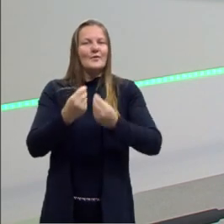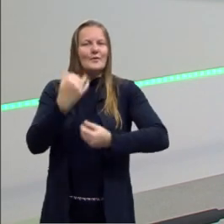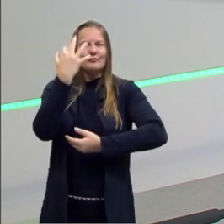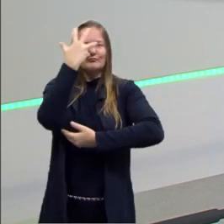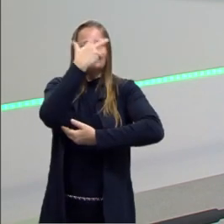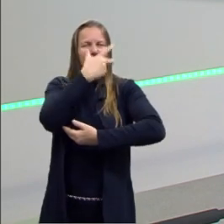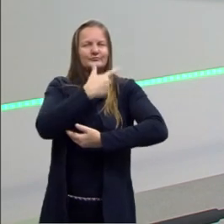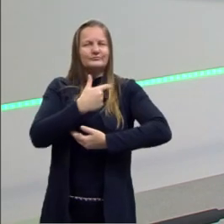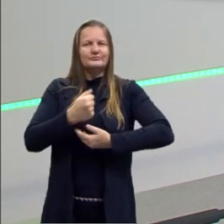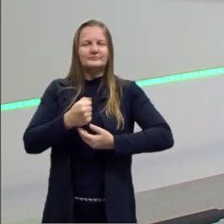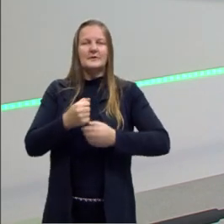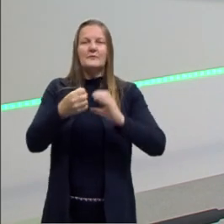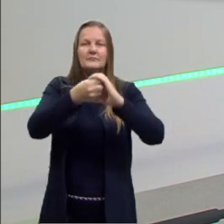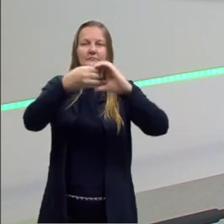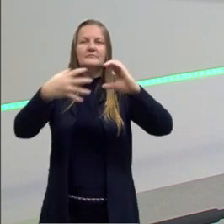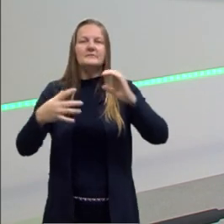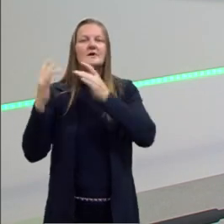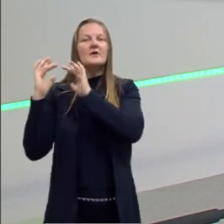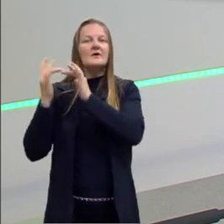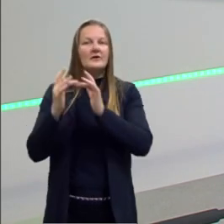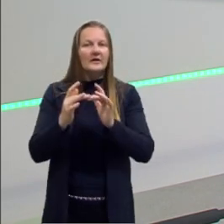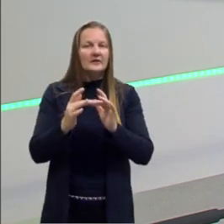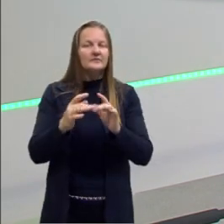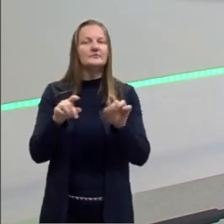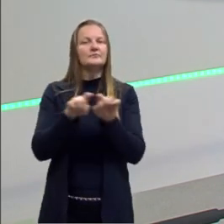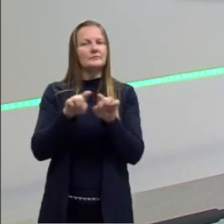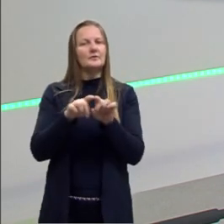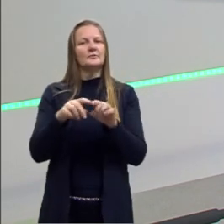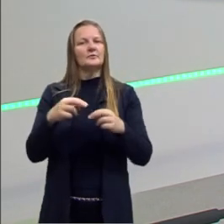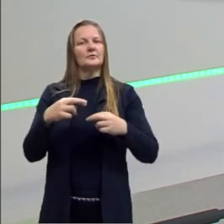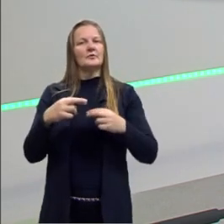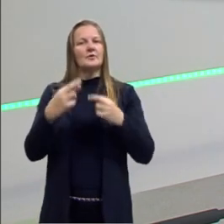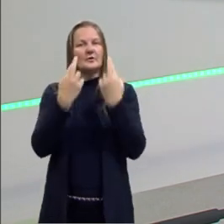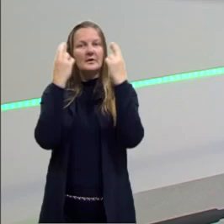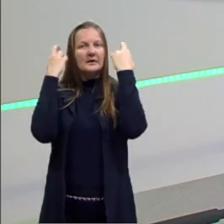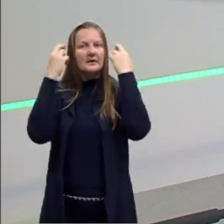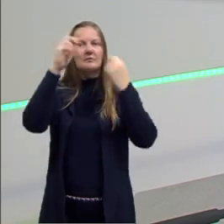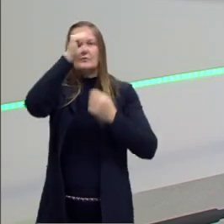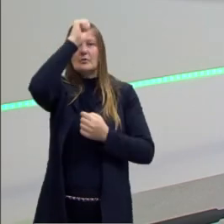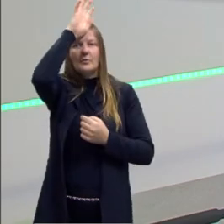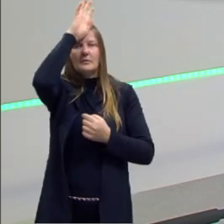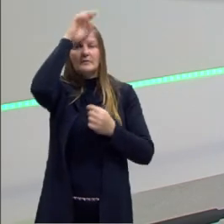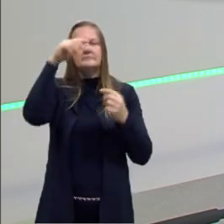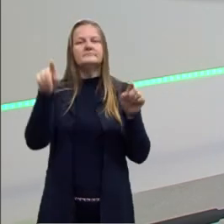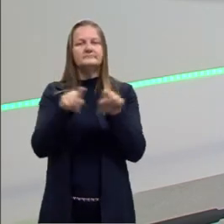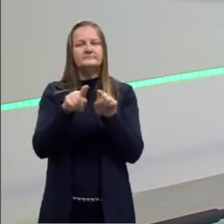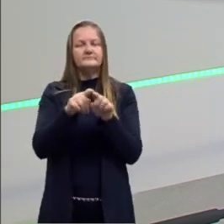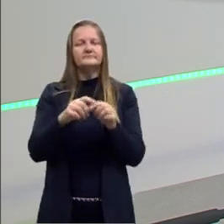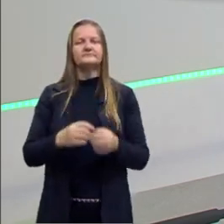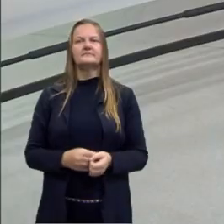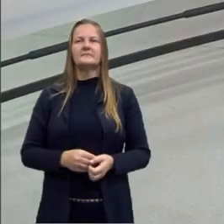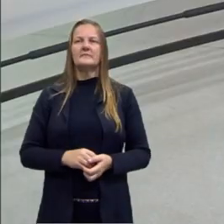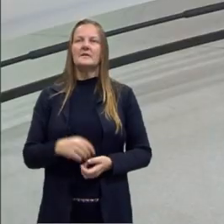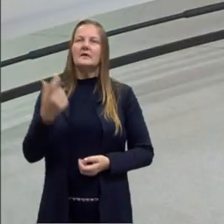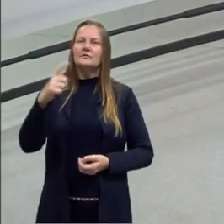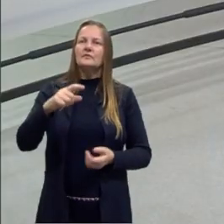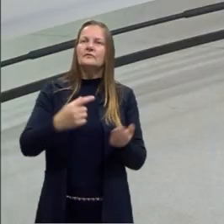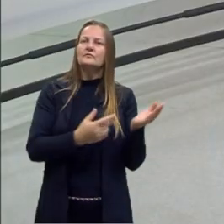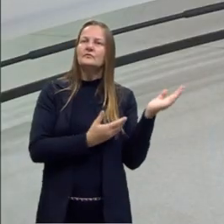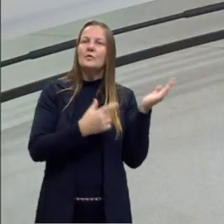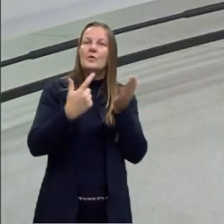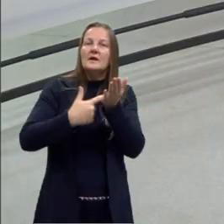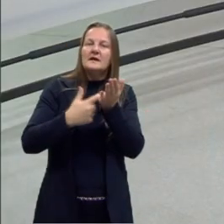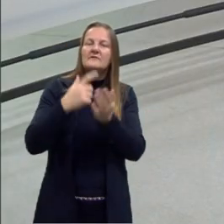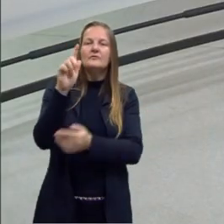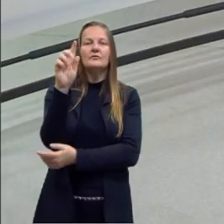que são esses princípios clássicos lá da arte greco-romana tá E aí aqui de novo uma citação do